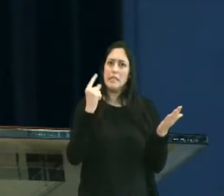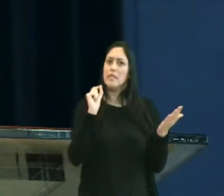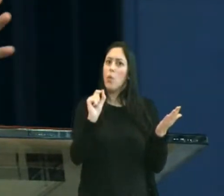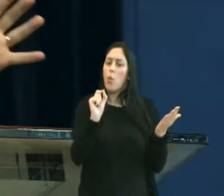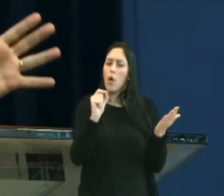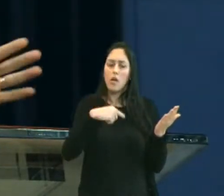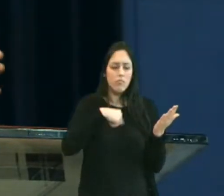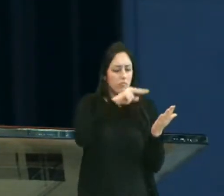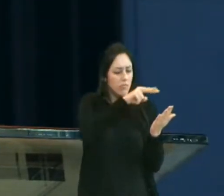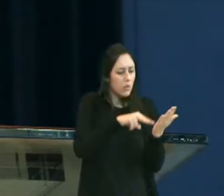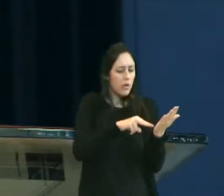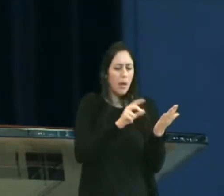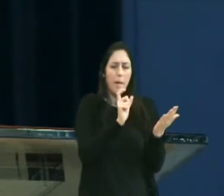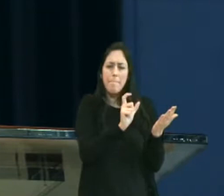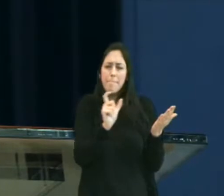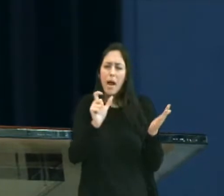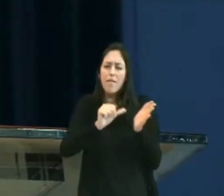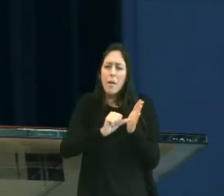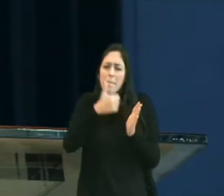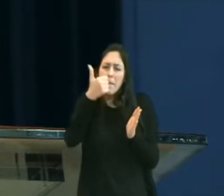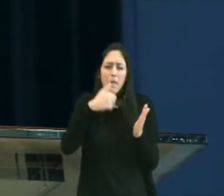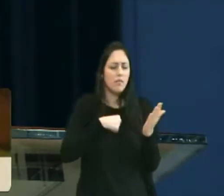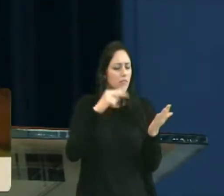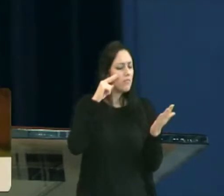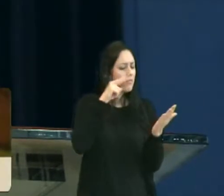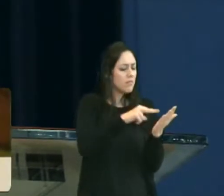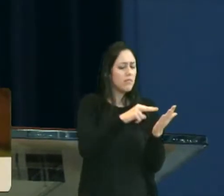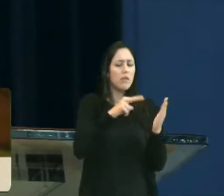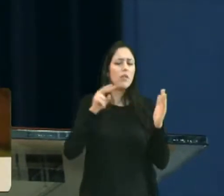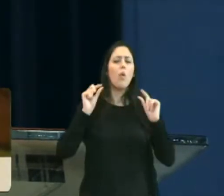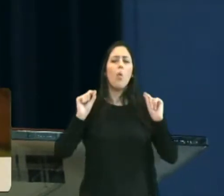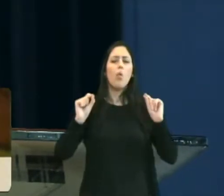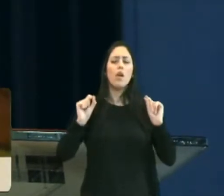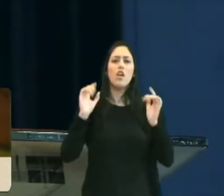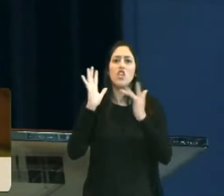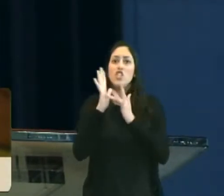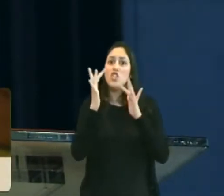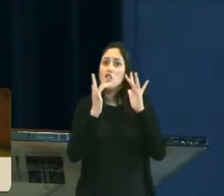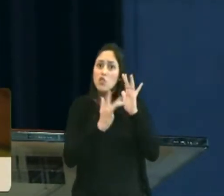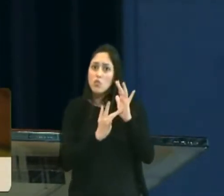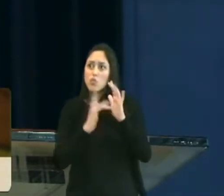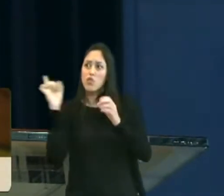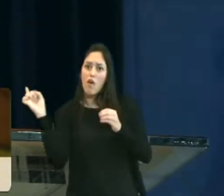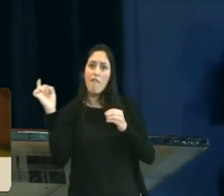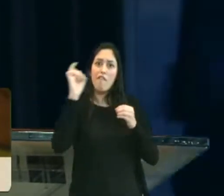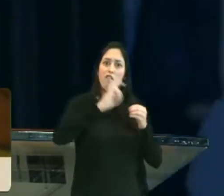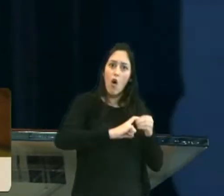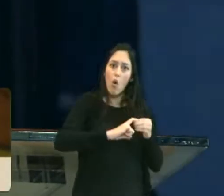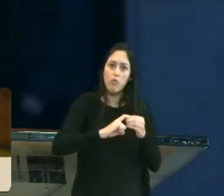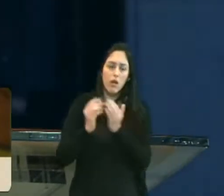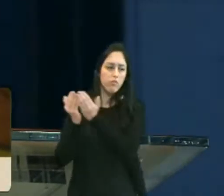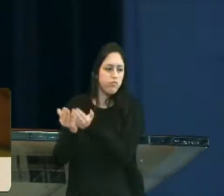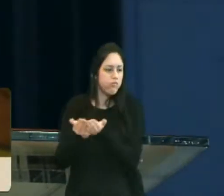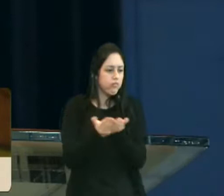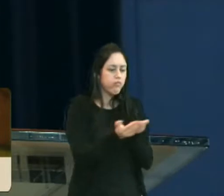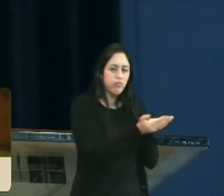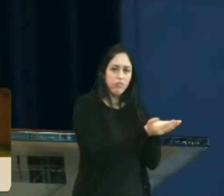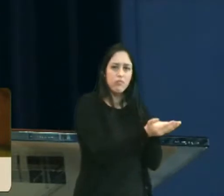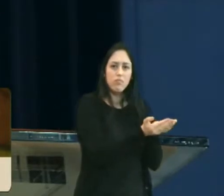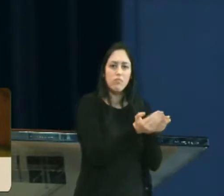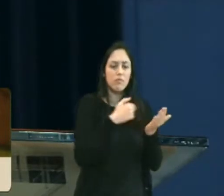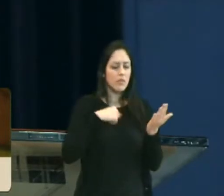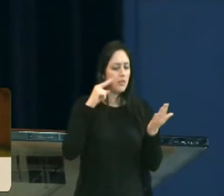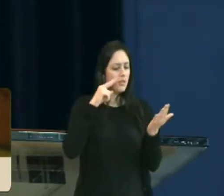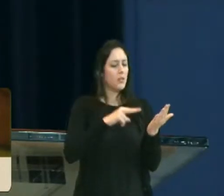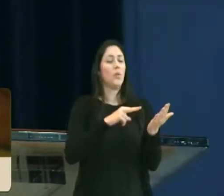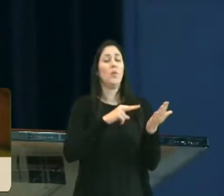as primeiras palavras, tendo Jesus voltado. E aí eu senti fortemente assim no meu